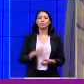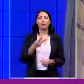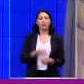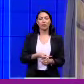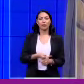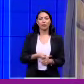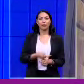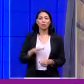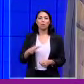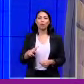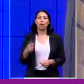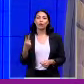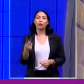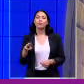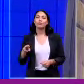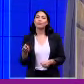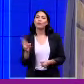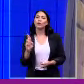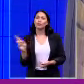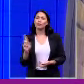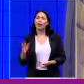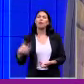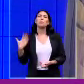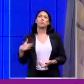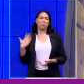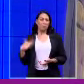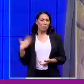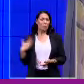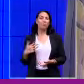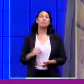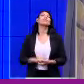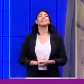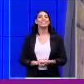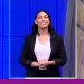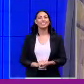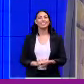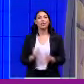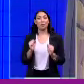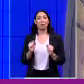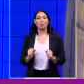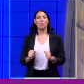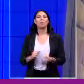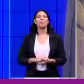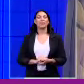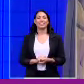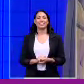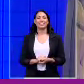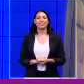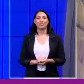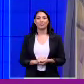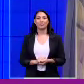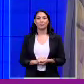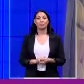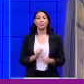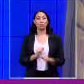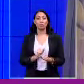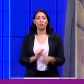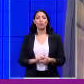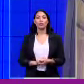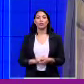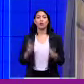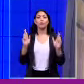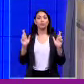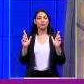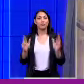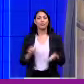prêmio estimado de 2 milhões de reais. É bastante dinheiro, já dá para realizar boa parte dos seus sonhos. Então se prepara aí, já fica na